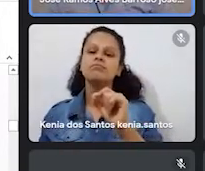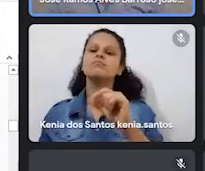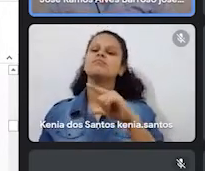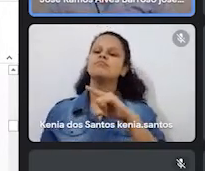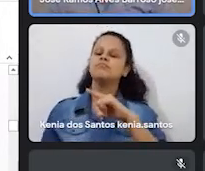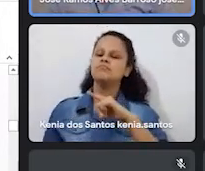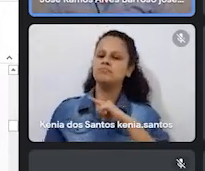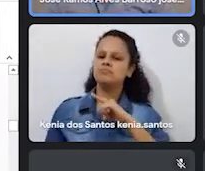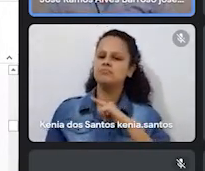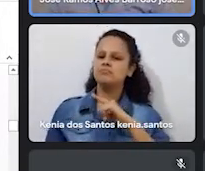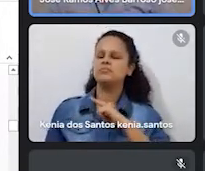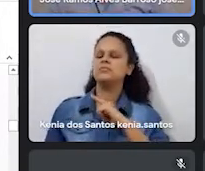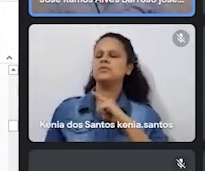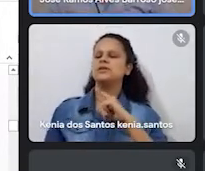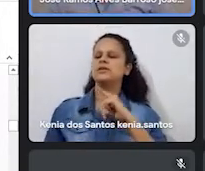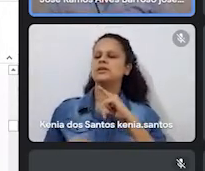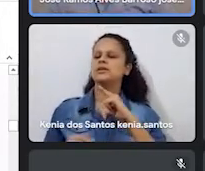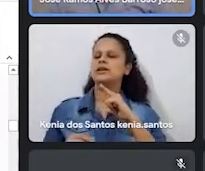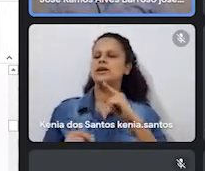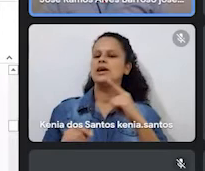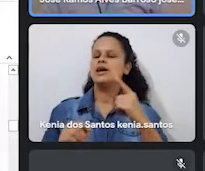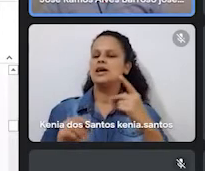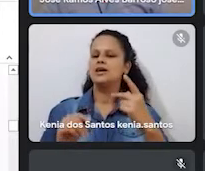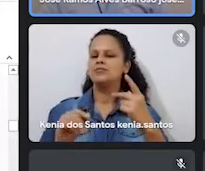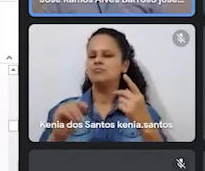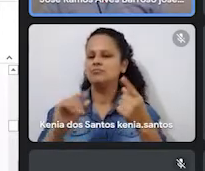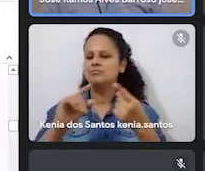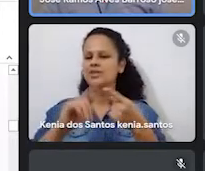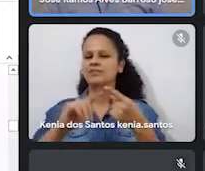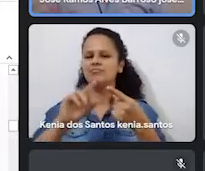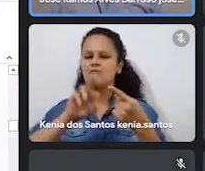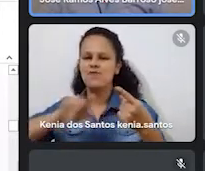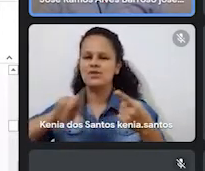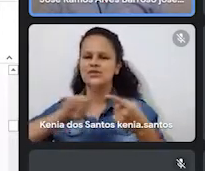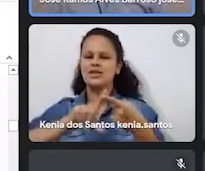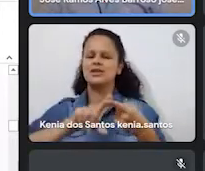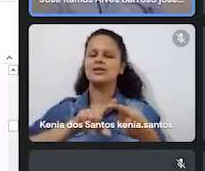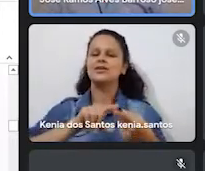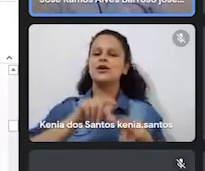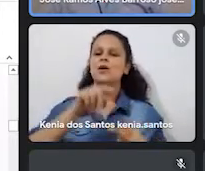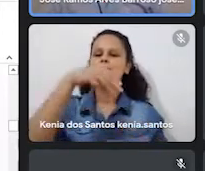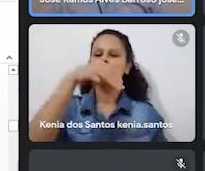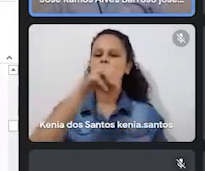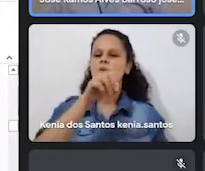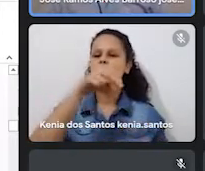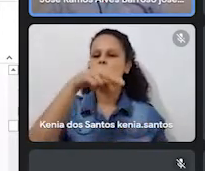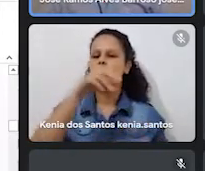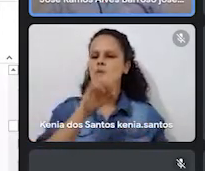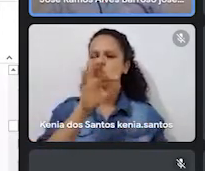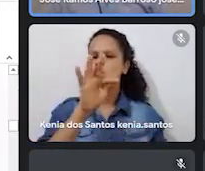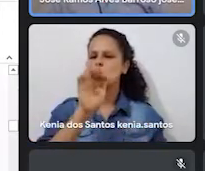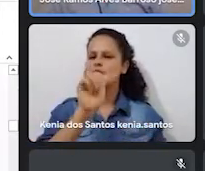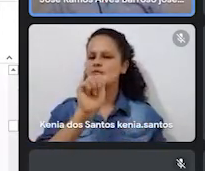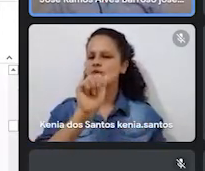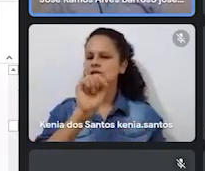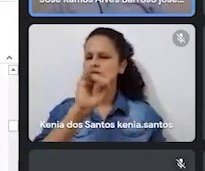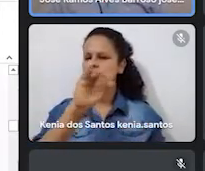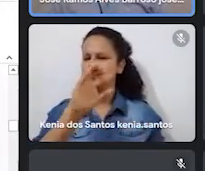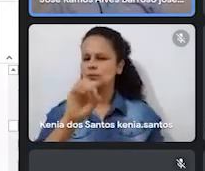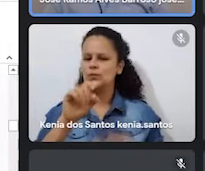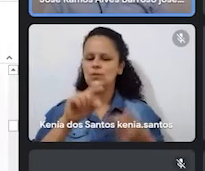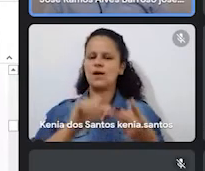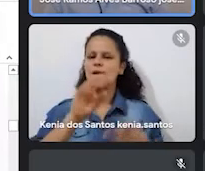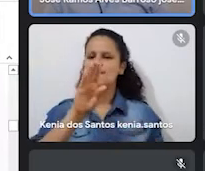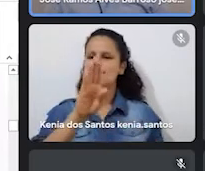monofásico, bifásico, trifásico e o trifásico tem